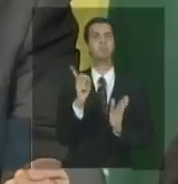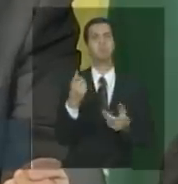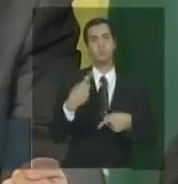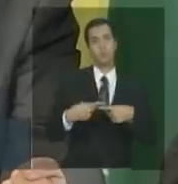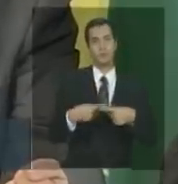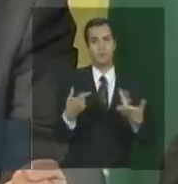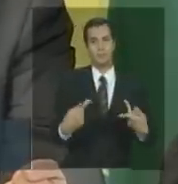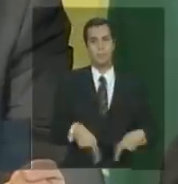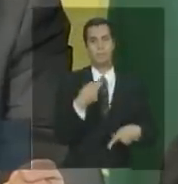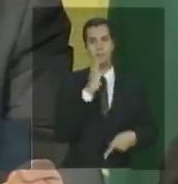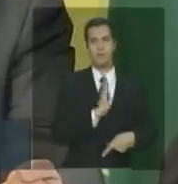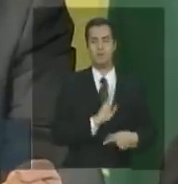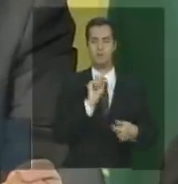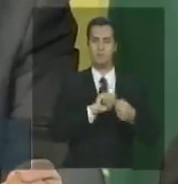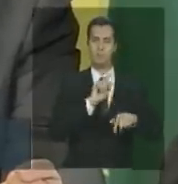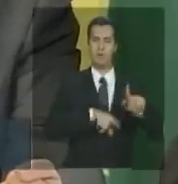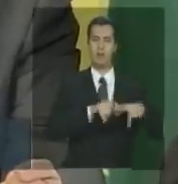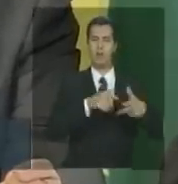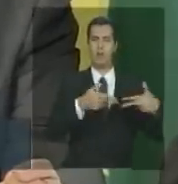dos empresários e o governo